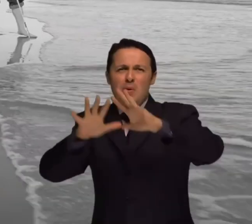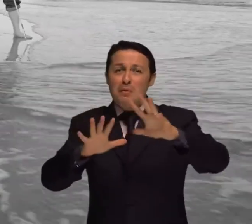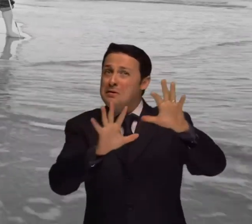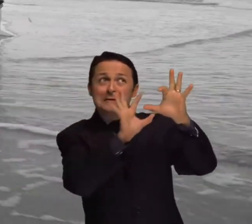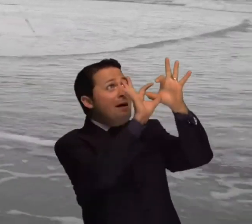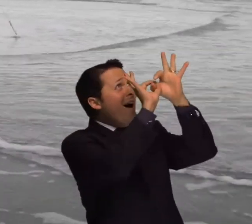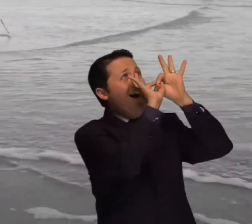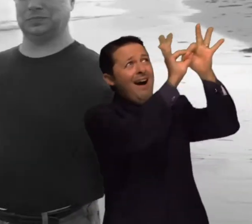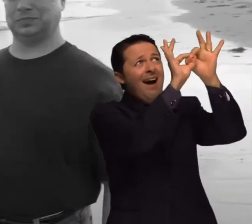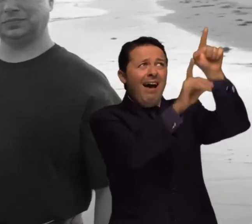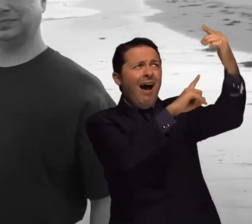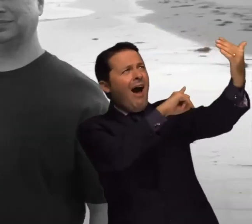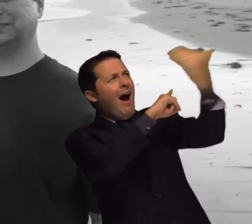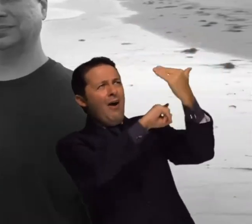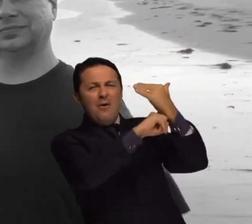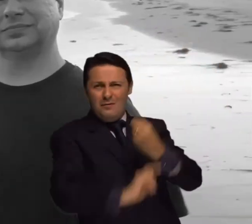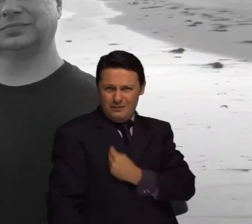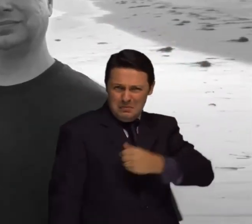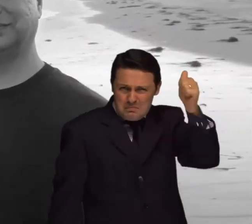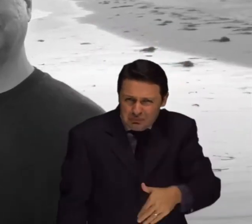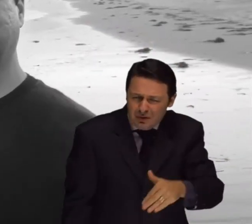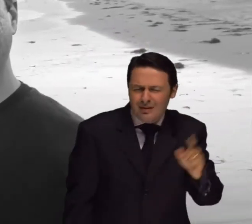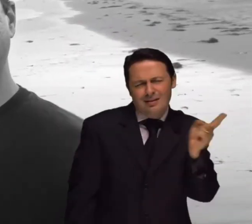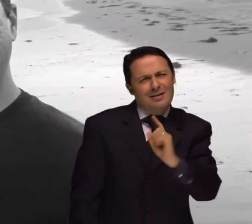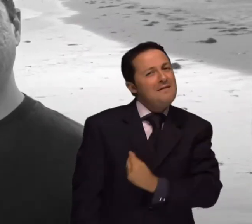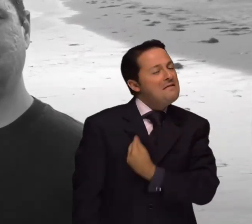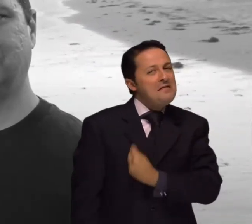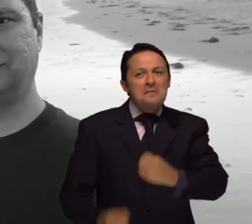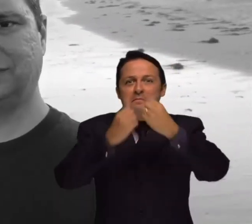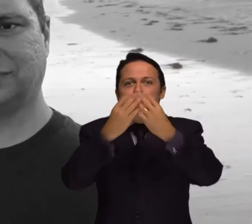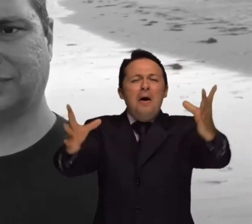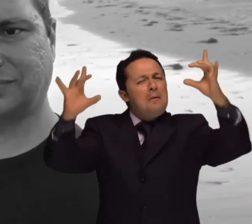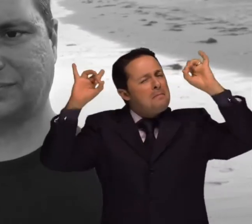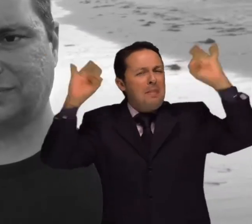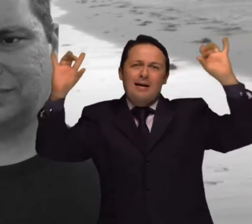ter um objetivo na vida. Eu ganhei muito mais do que eu perdi.